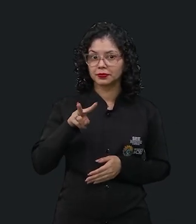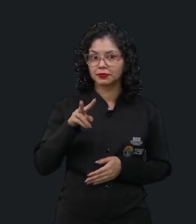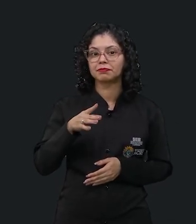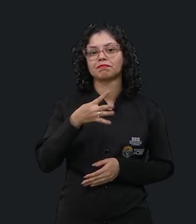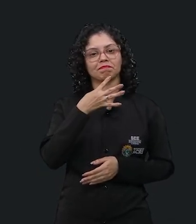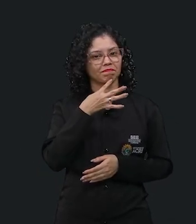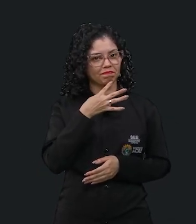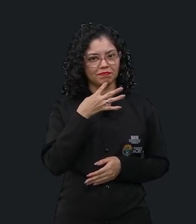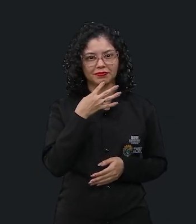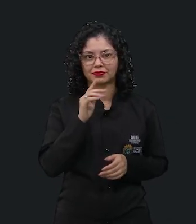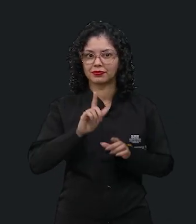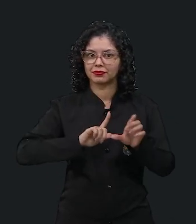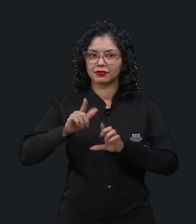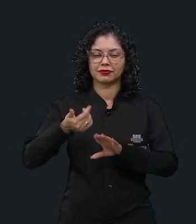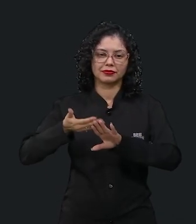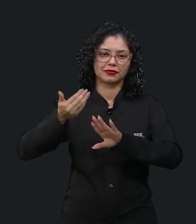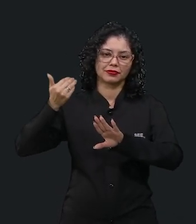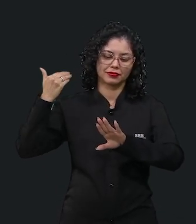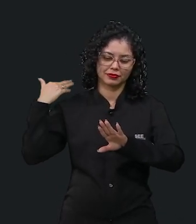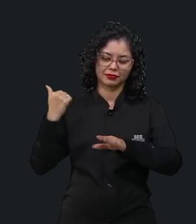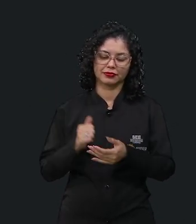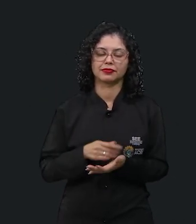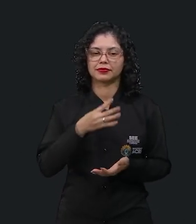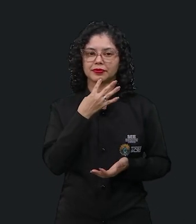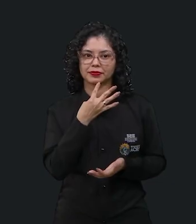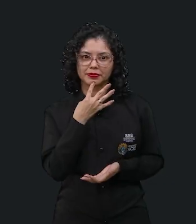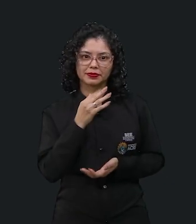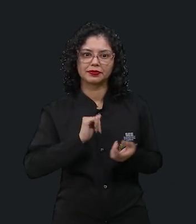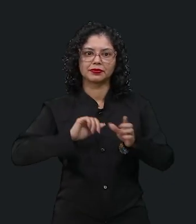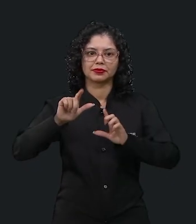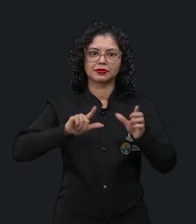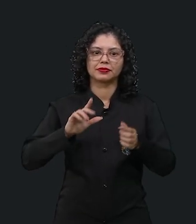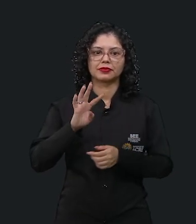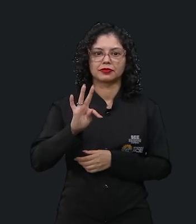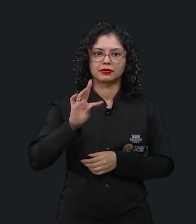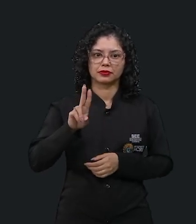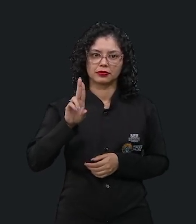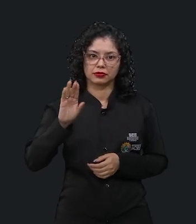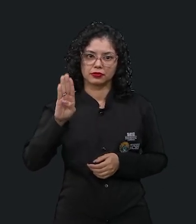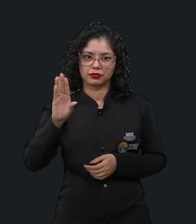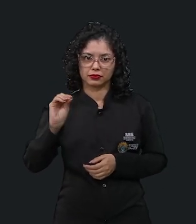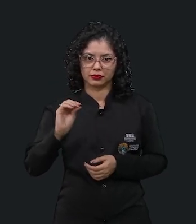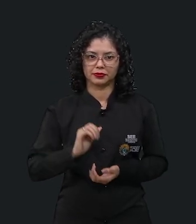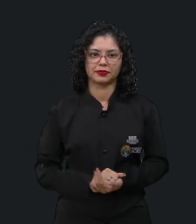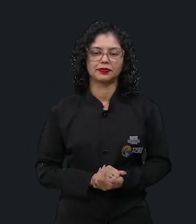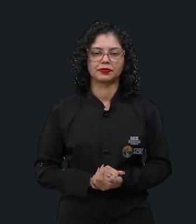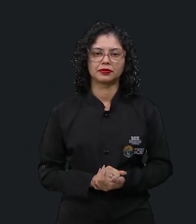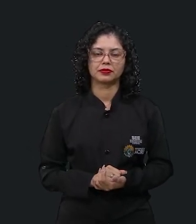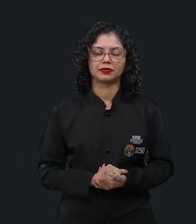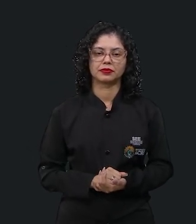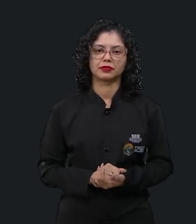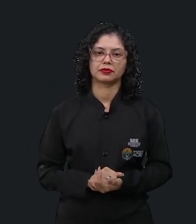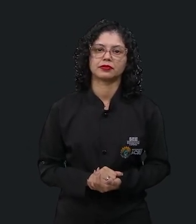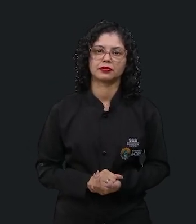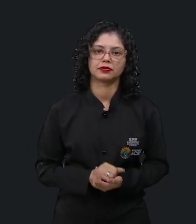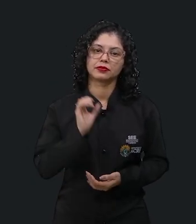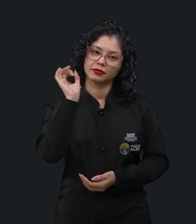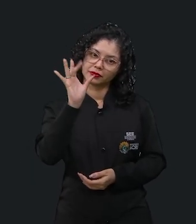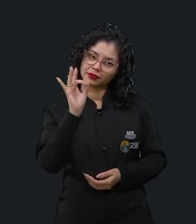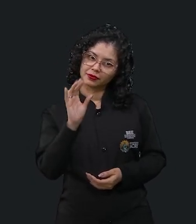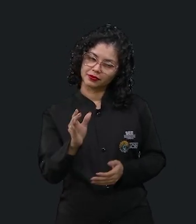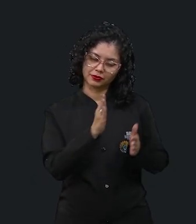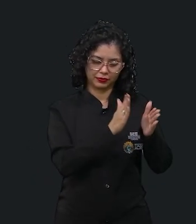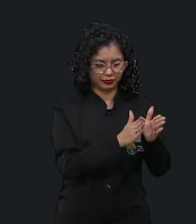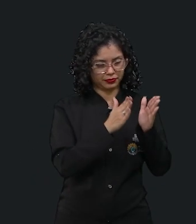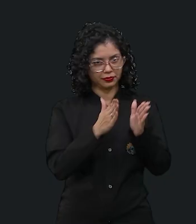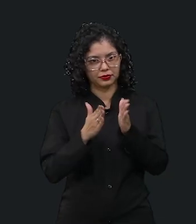conhecem essas TVs mais antigas. Eu cheguei a conhecer essa TV de tubo aqui, ó, gente. E cada vez mais